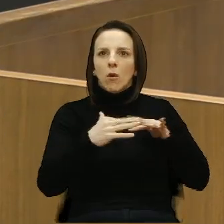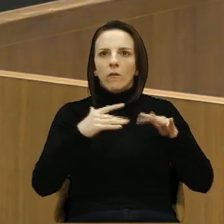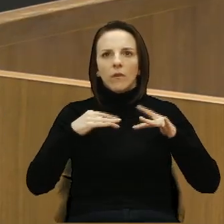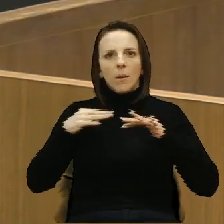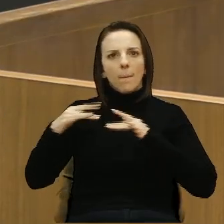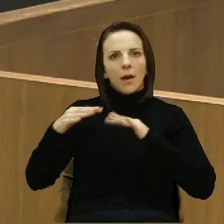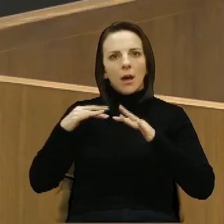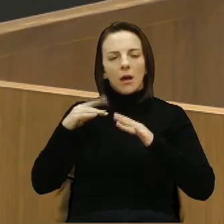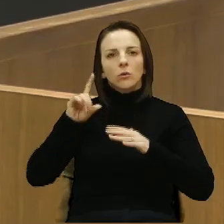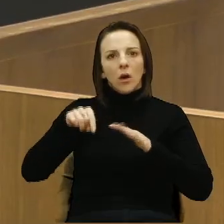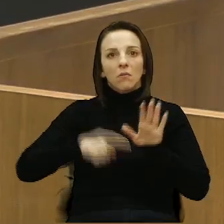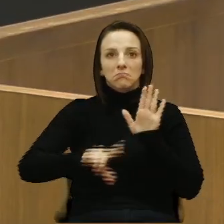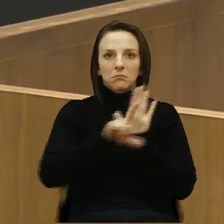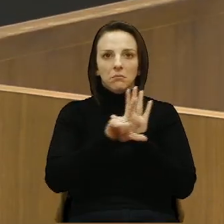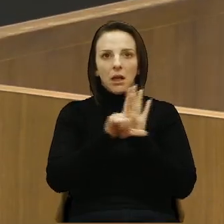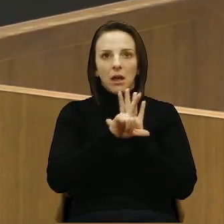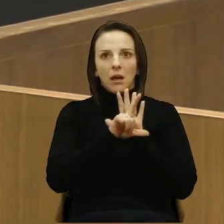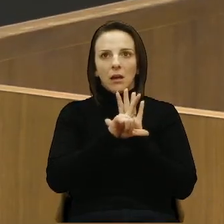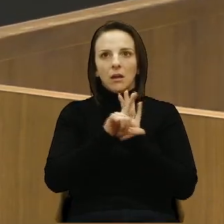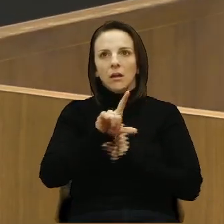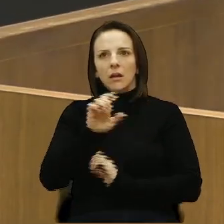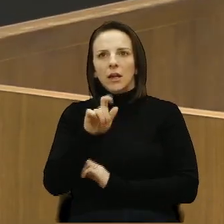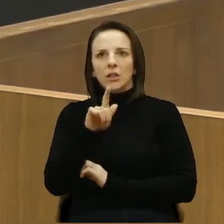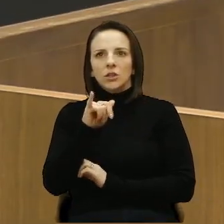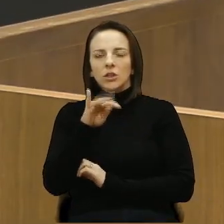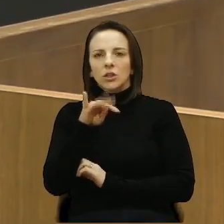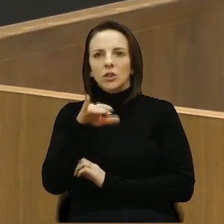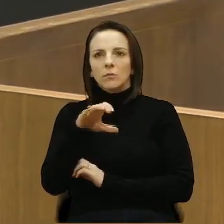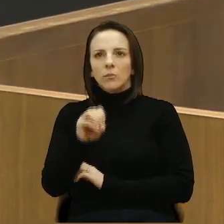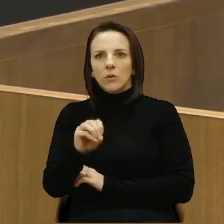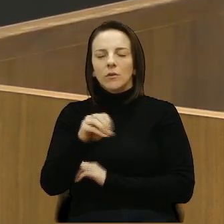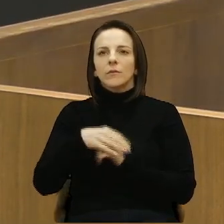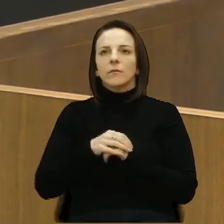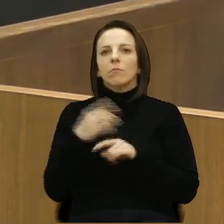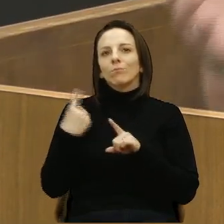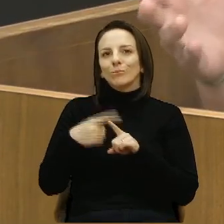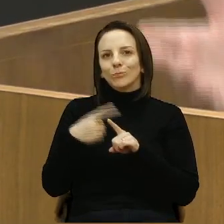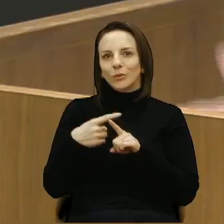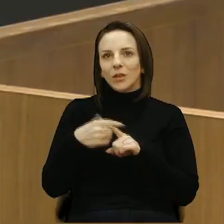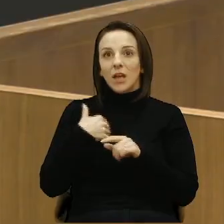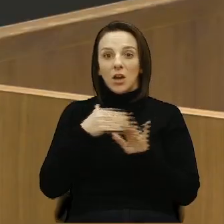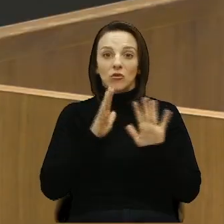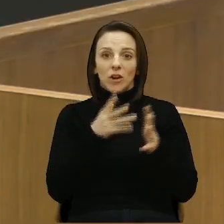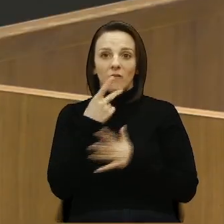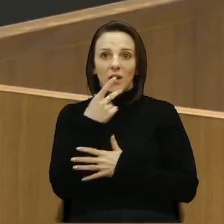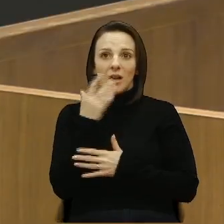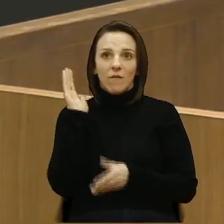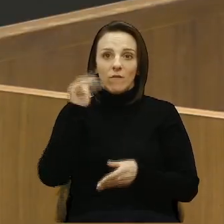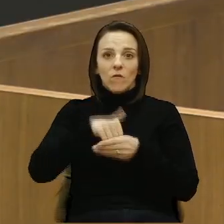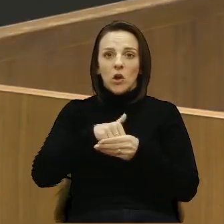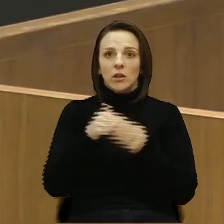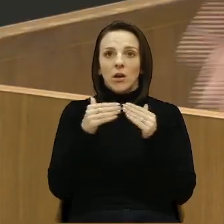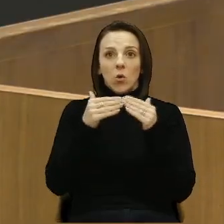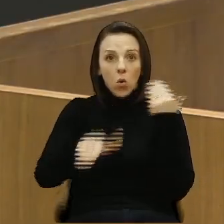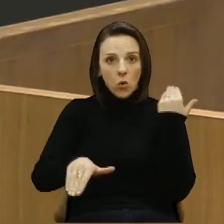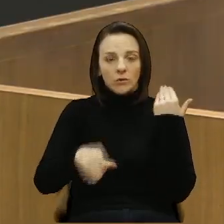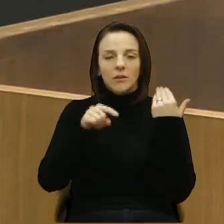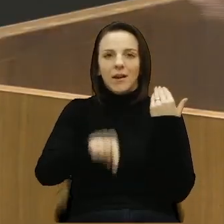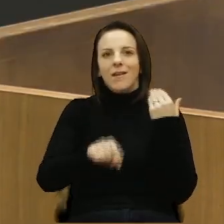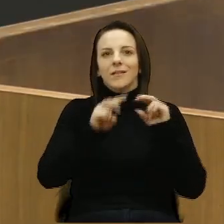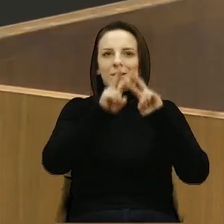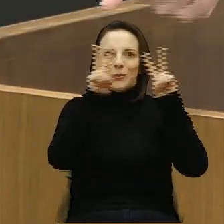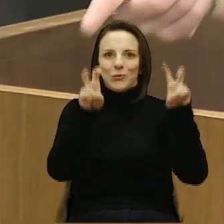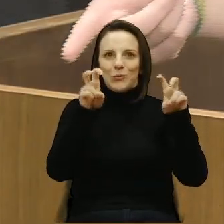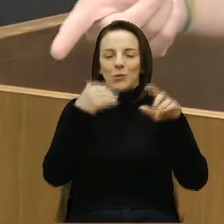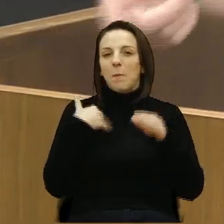legal, legítimo, porque nós entendimos, eu inclusive já tinha falado que eu ia votar contrária a essa matéria. Então o meu